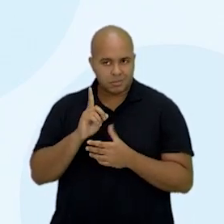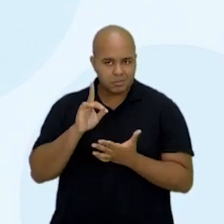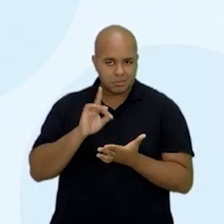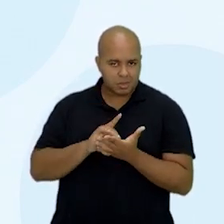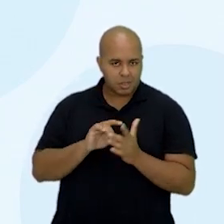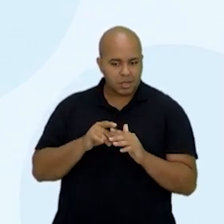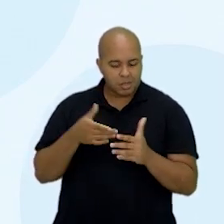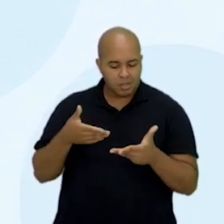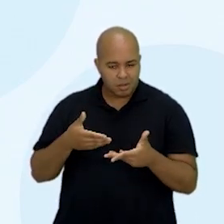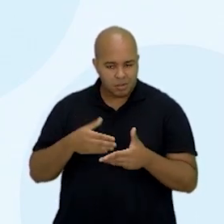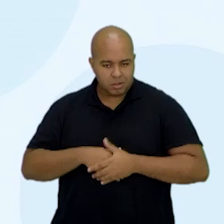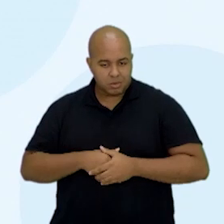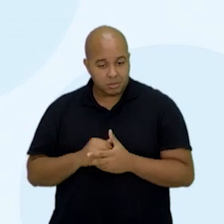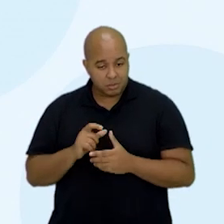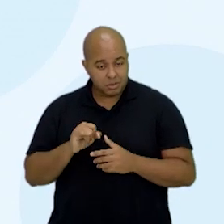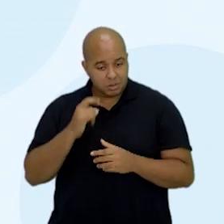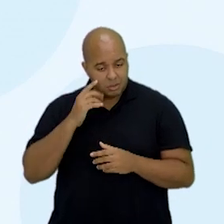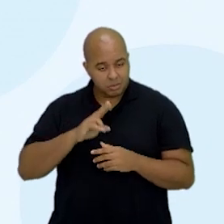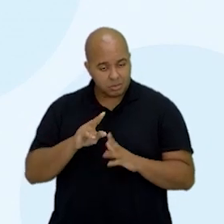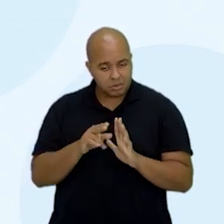é real no presente